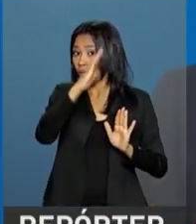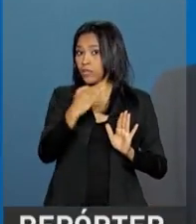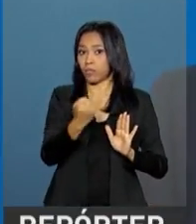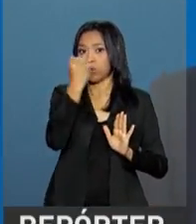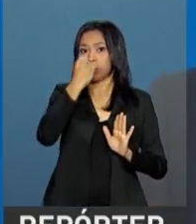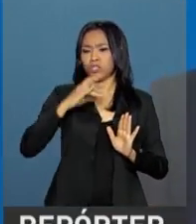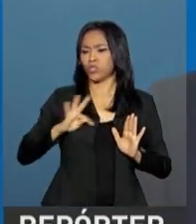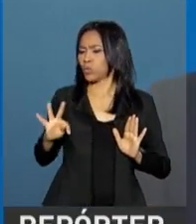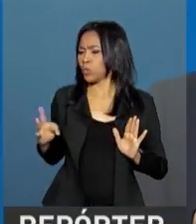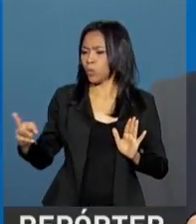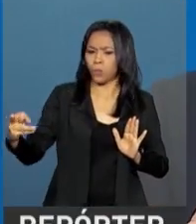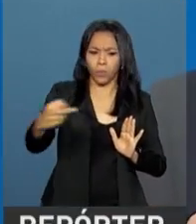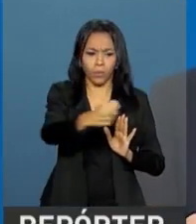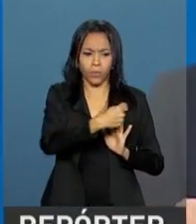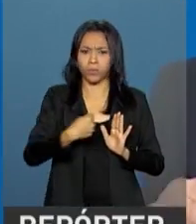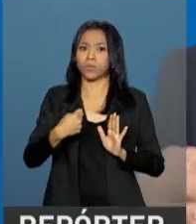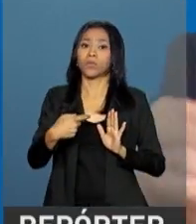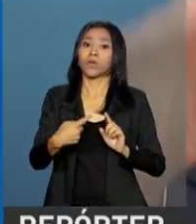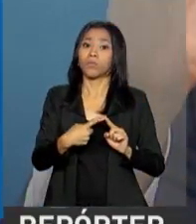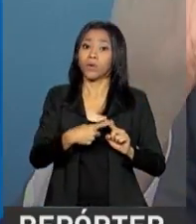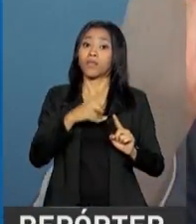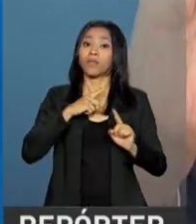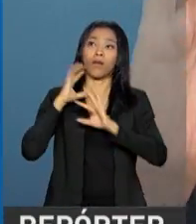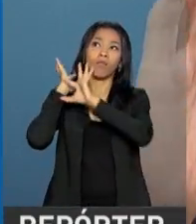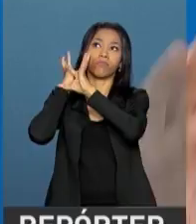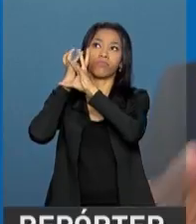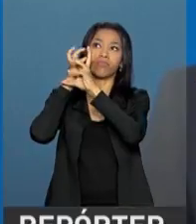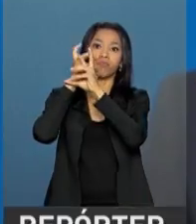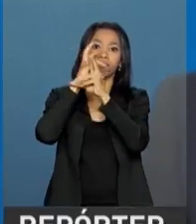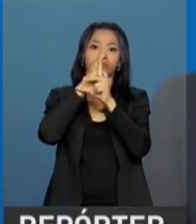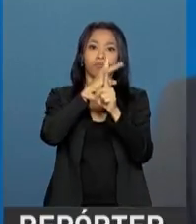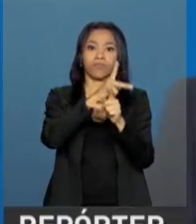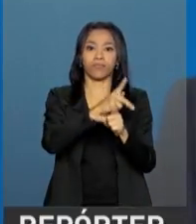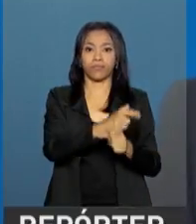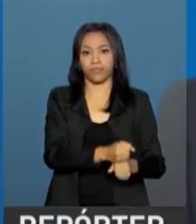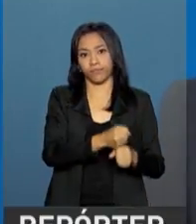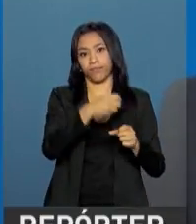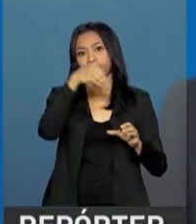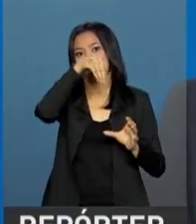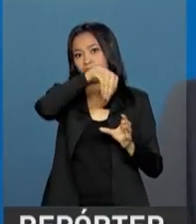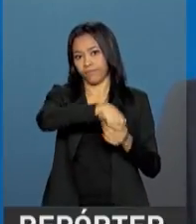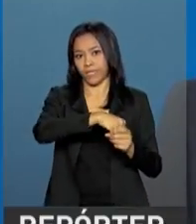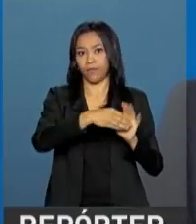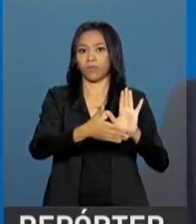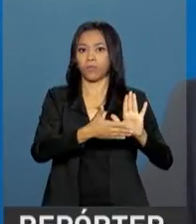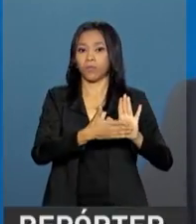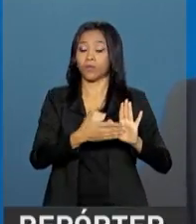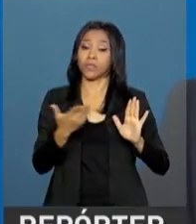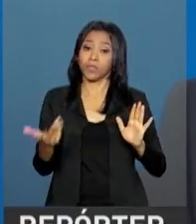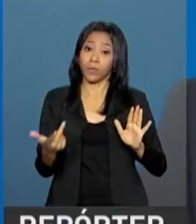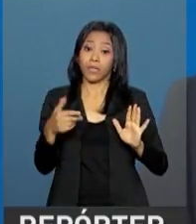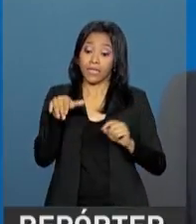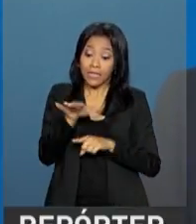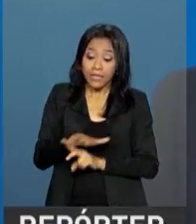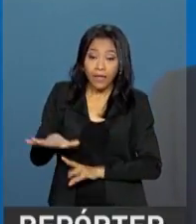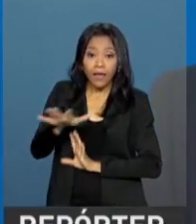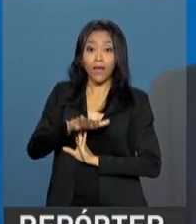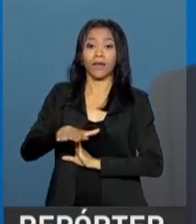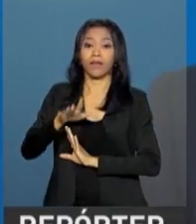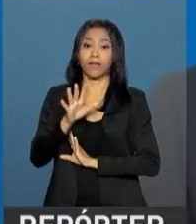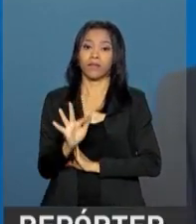todos que têm um efeito cumulativo de longo prazo a agora as medidas fiscais a